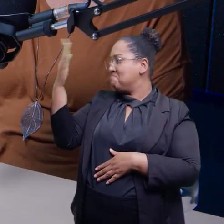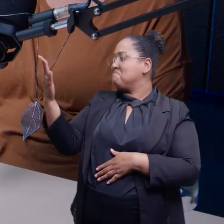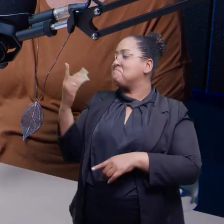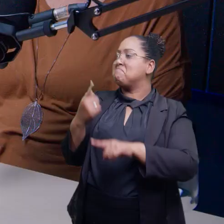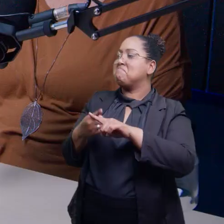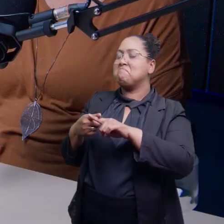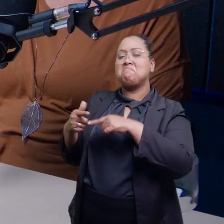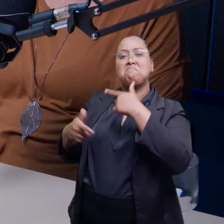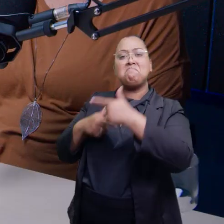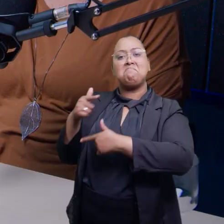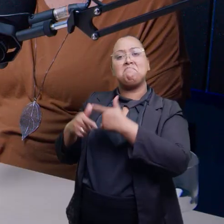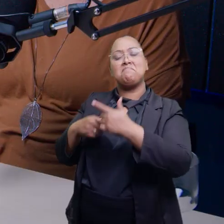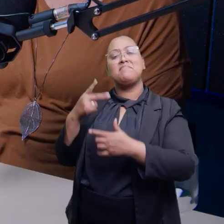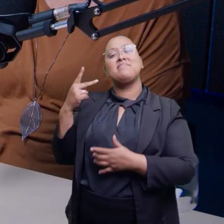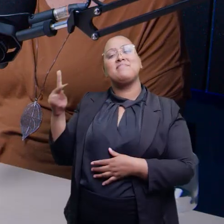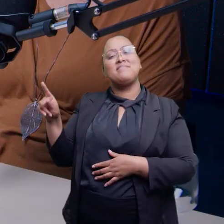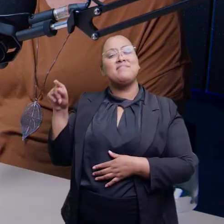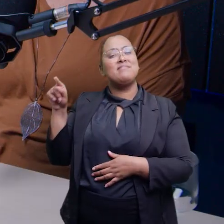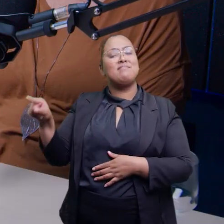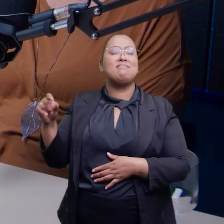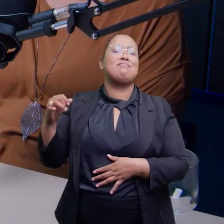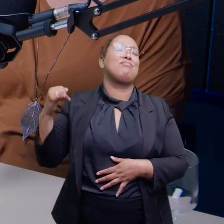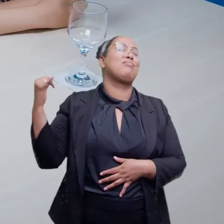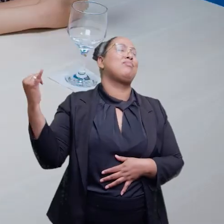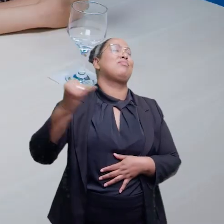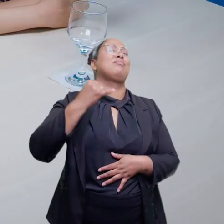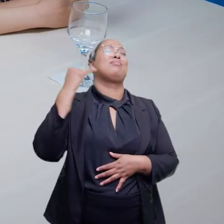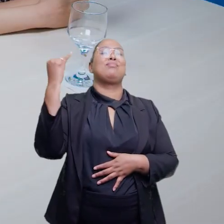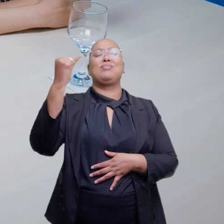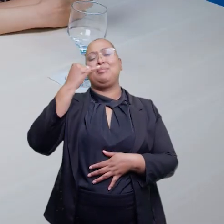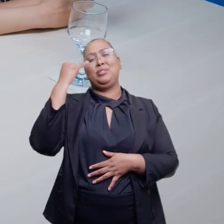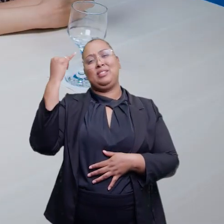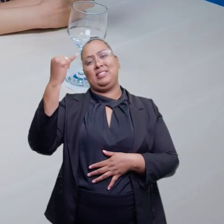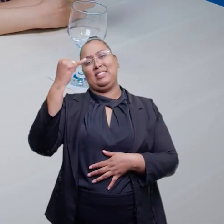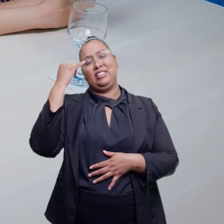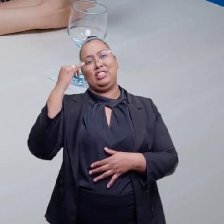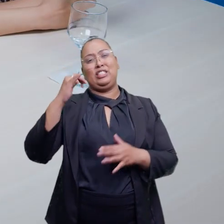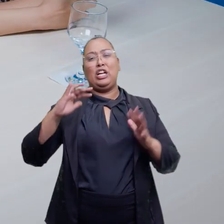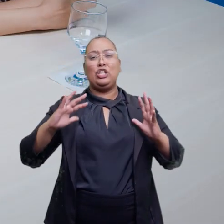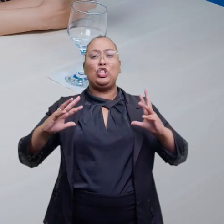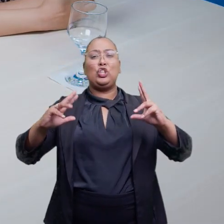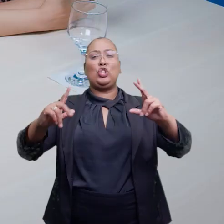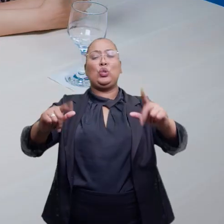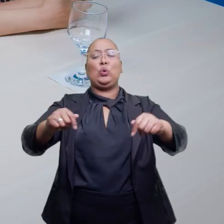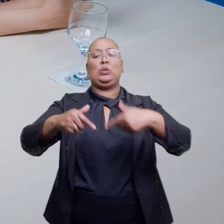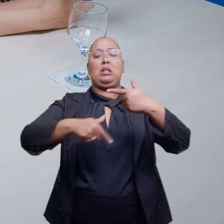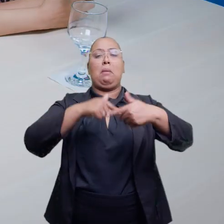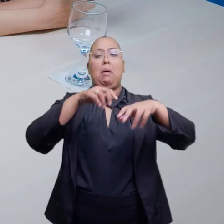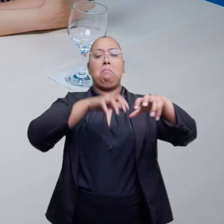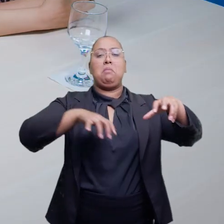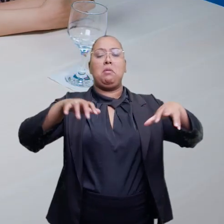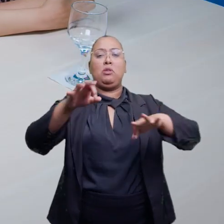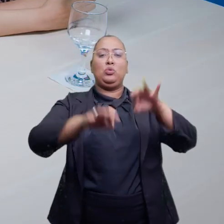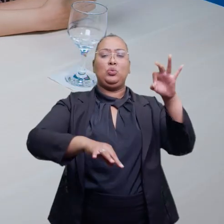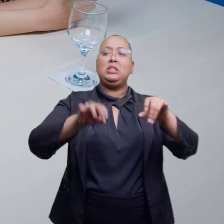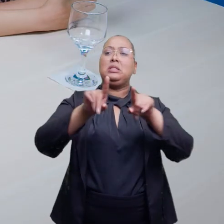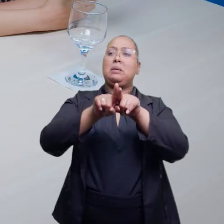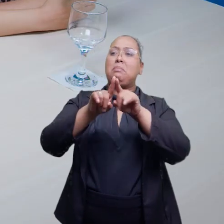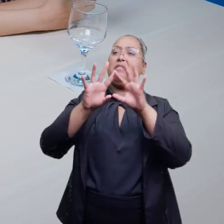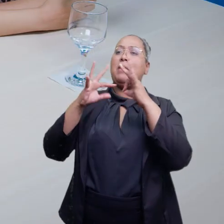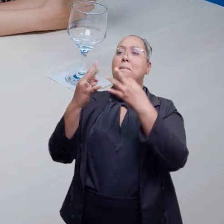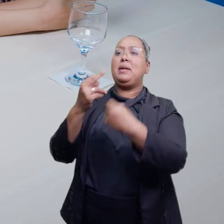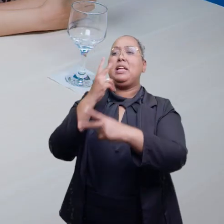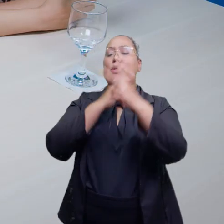trabalho que hoje é muito relevante, né, para todo o sistema de justiça e para todas essas famílias, para todas